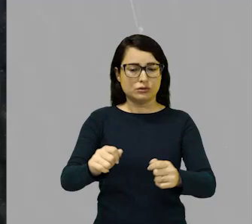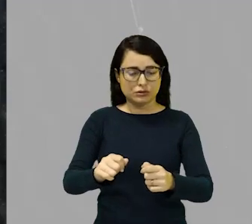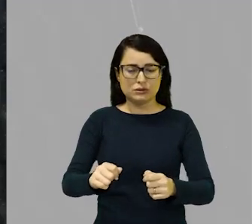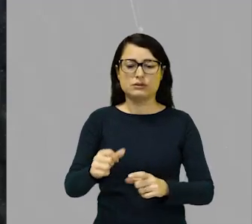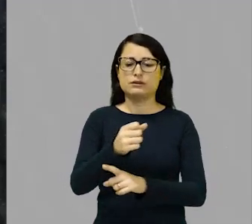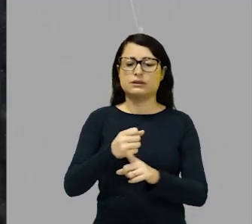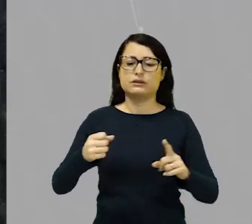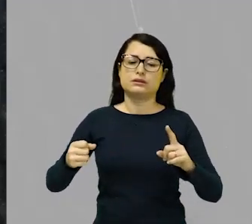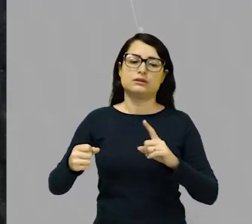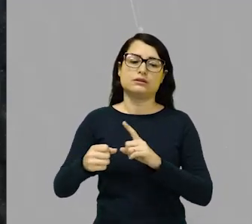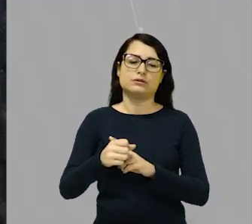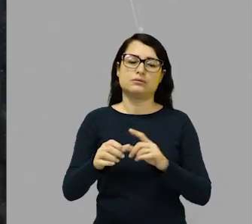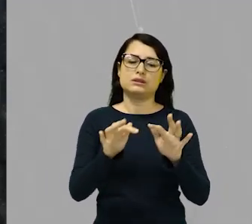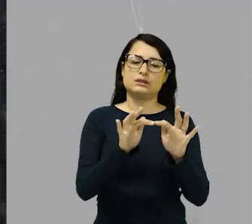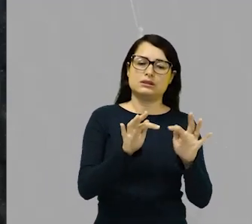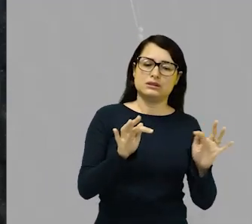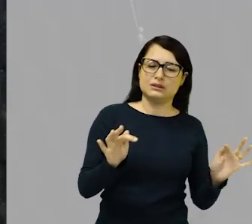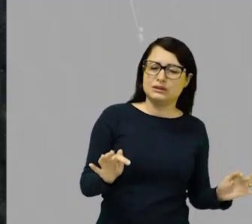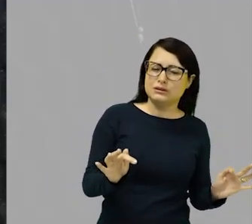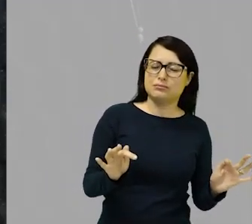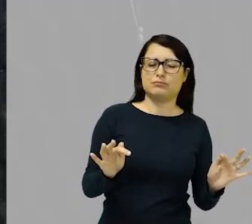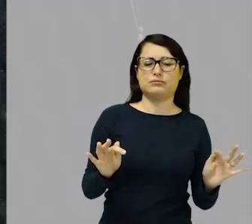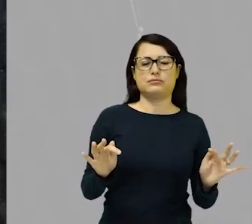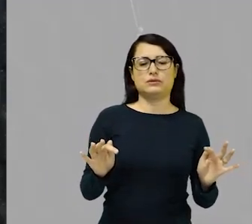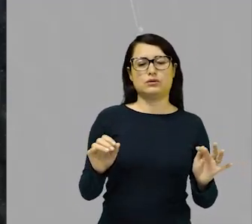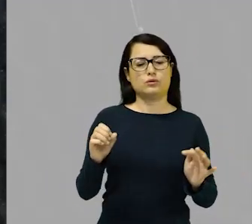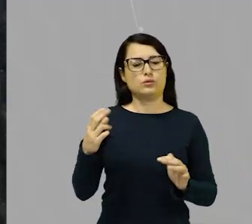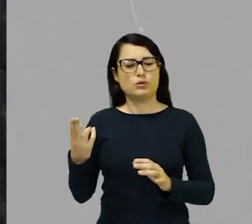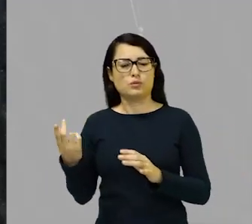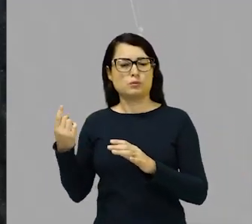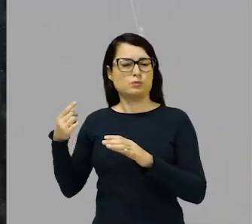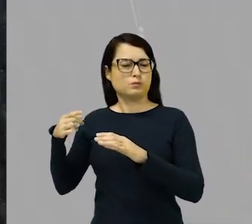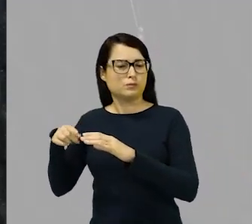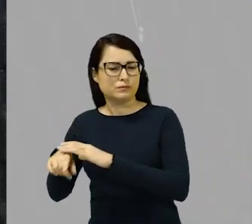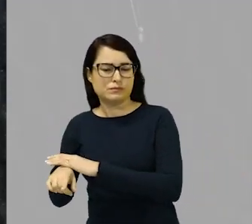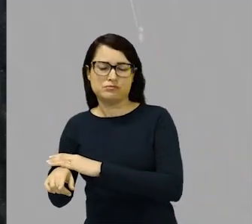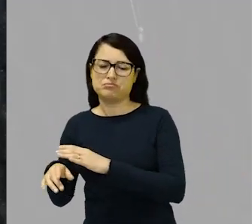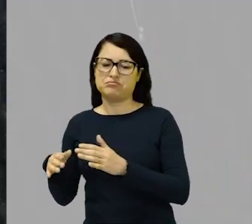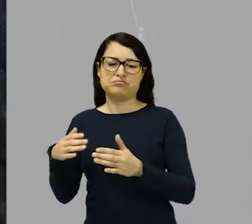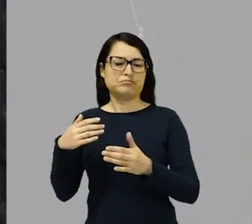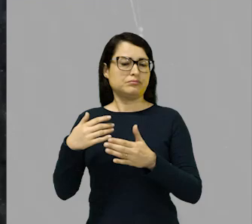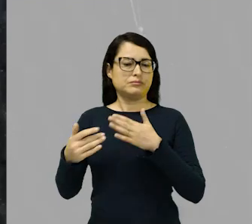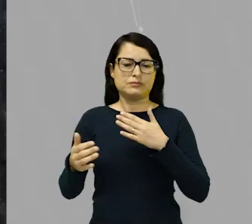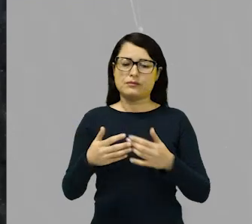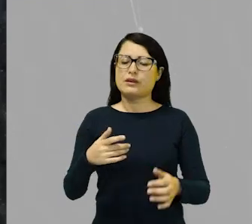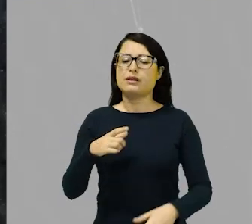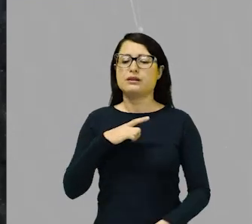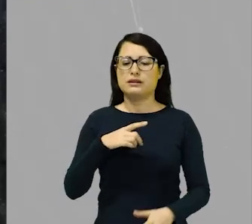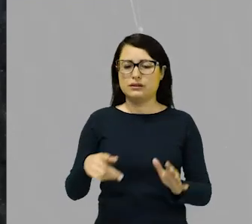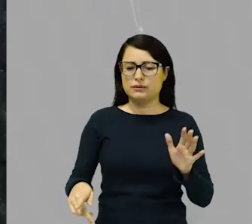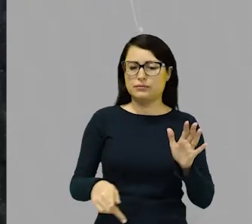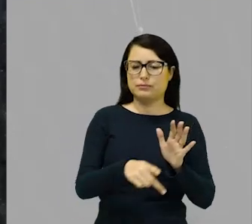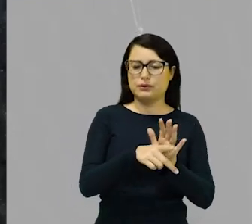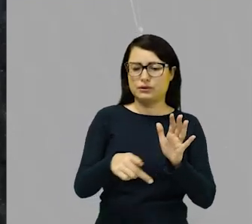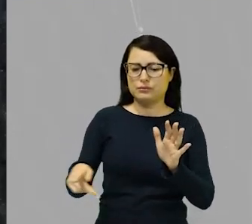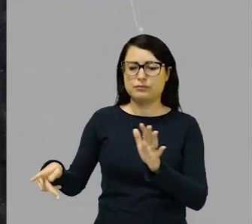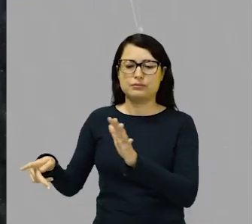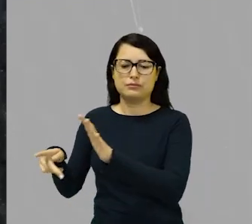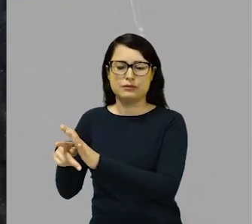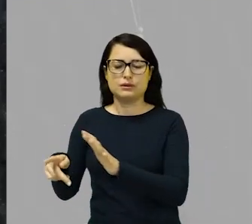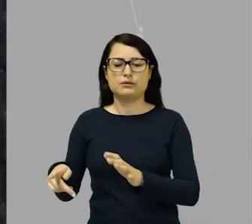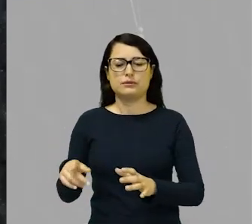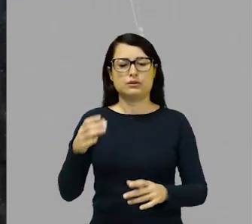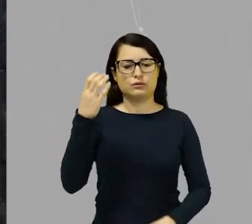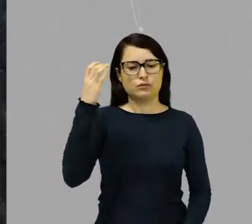sociedades, por mais simples que seja ou por mais complexa que seja, elas têm sua própria cultura, o seu modo de